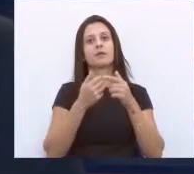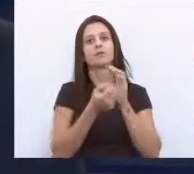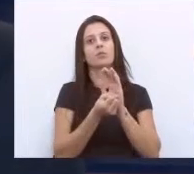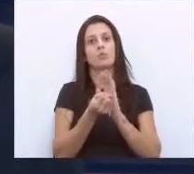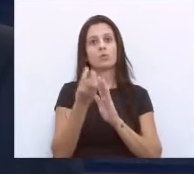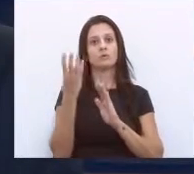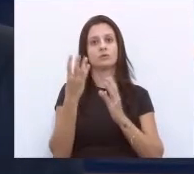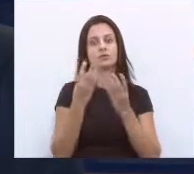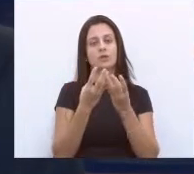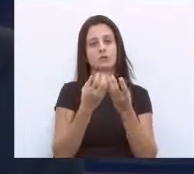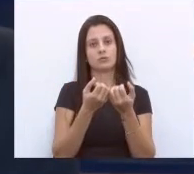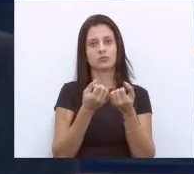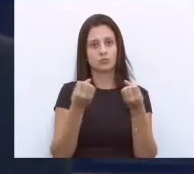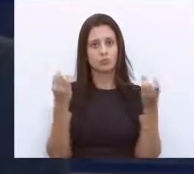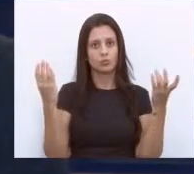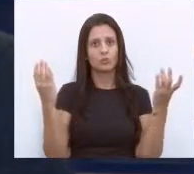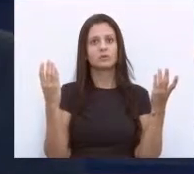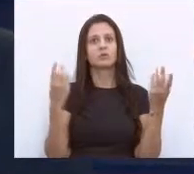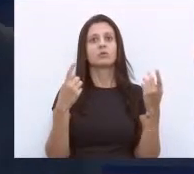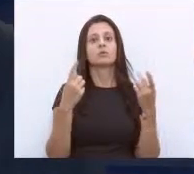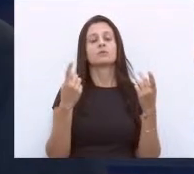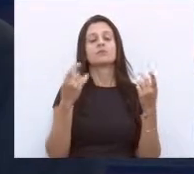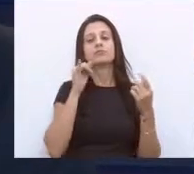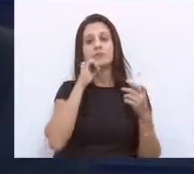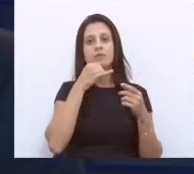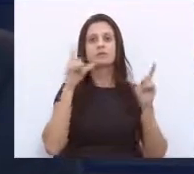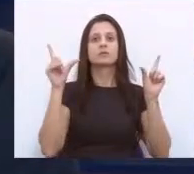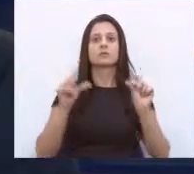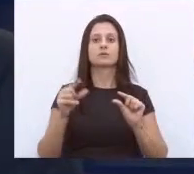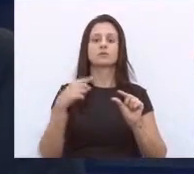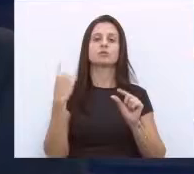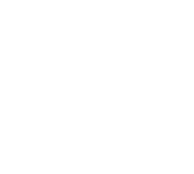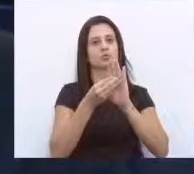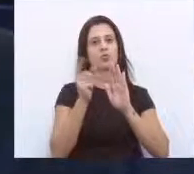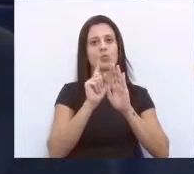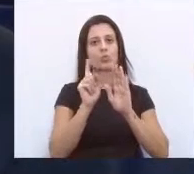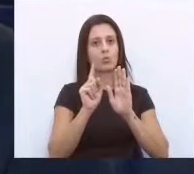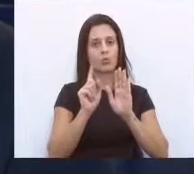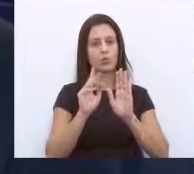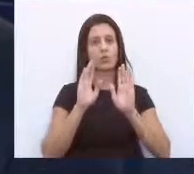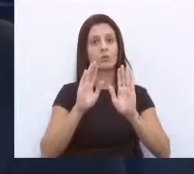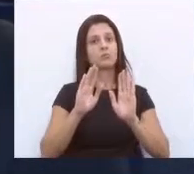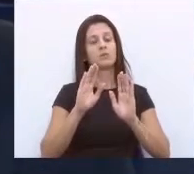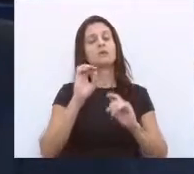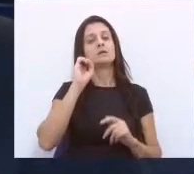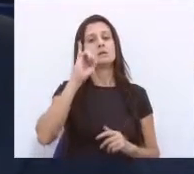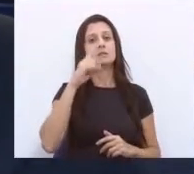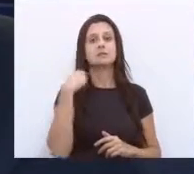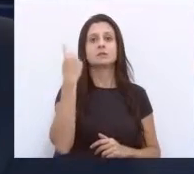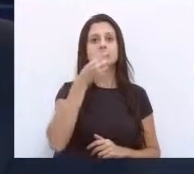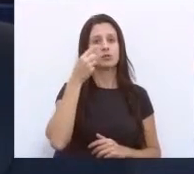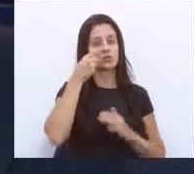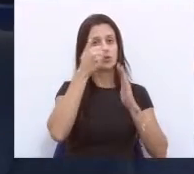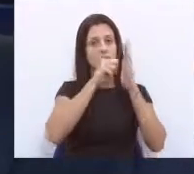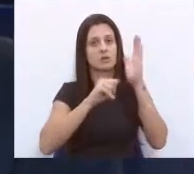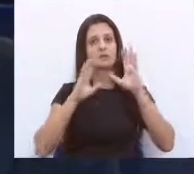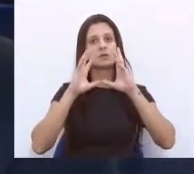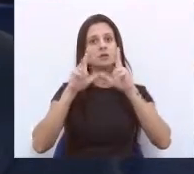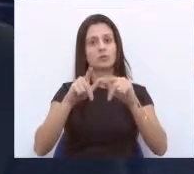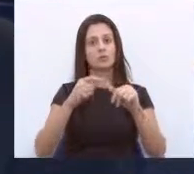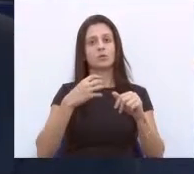que reduzir um pouco a questão do alto rendimento novamente esse ano a gente for analisar todas as ações da secretaria